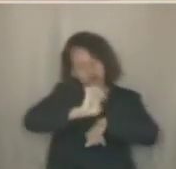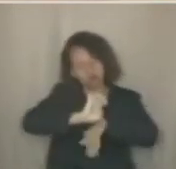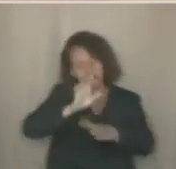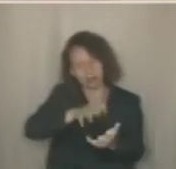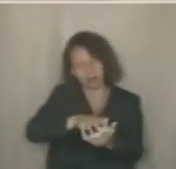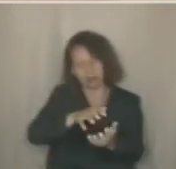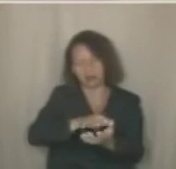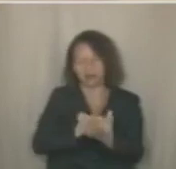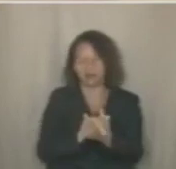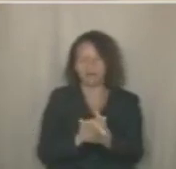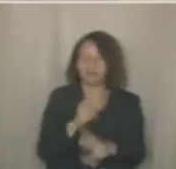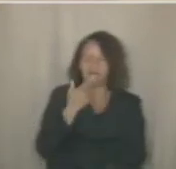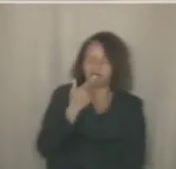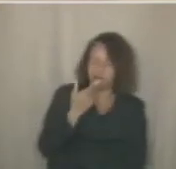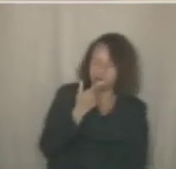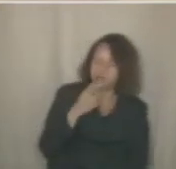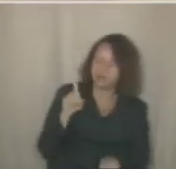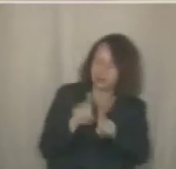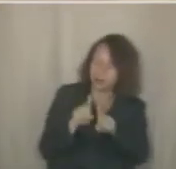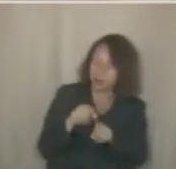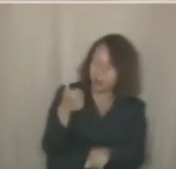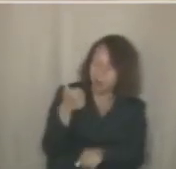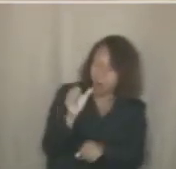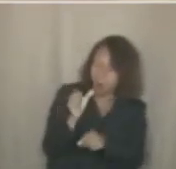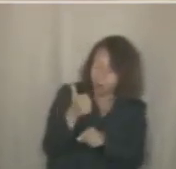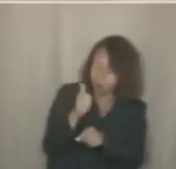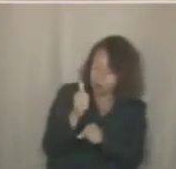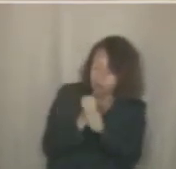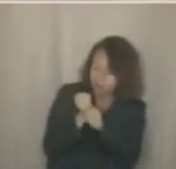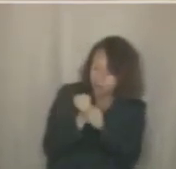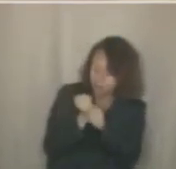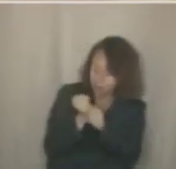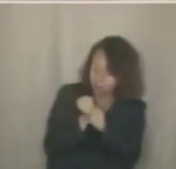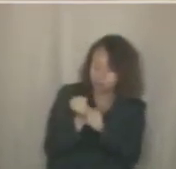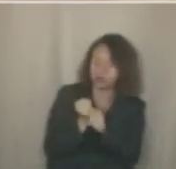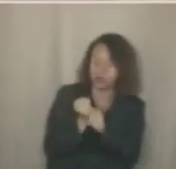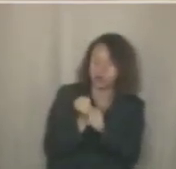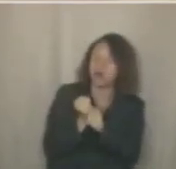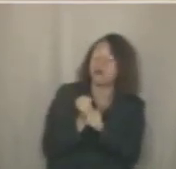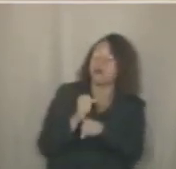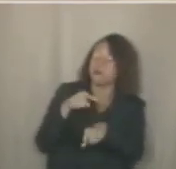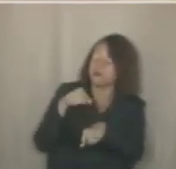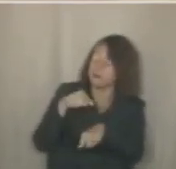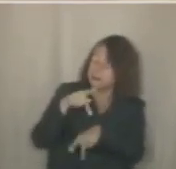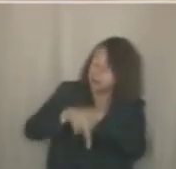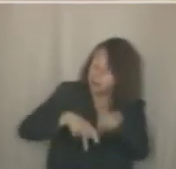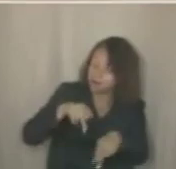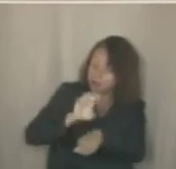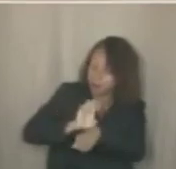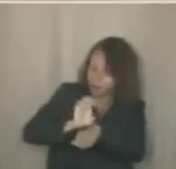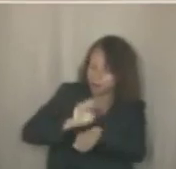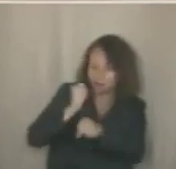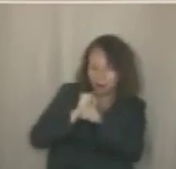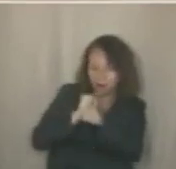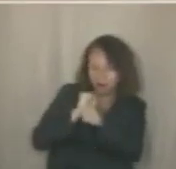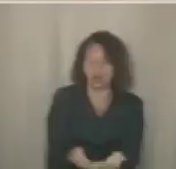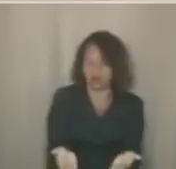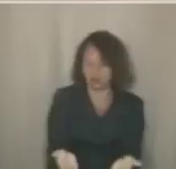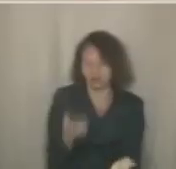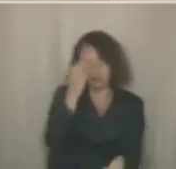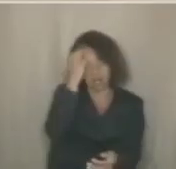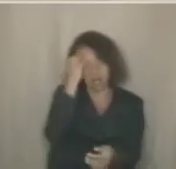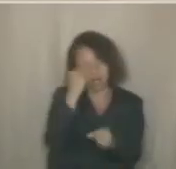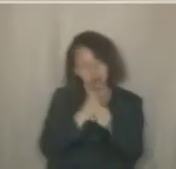de Pernambuco. Dizer que há 11 anos o povo de Pernambuco esperava aquela obra parada.